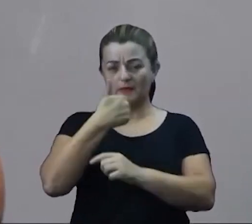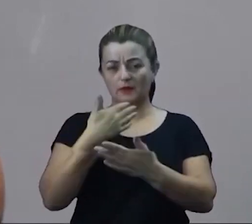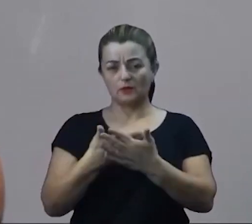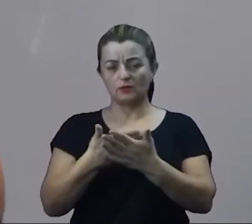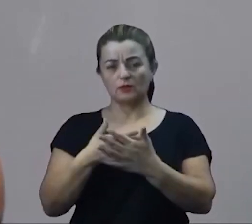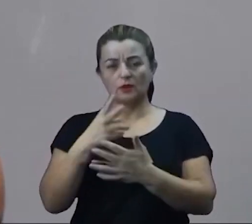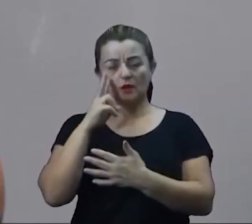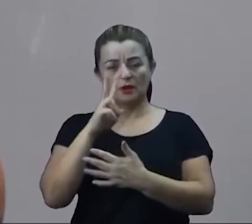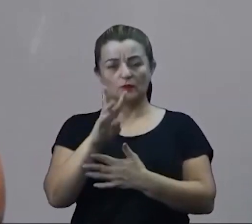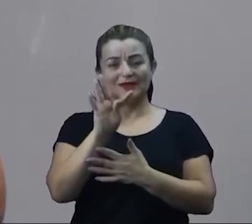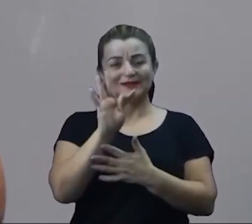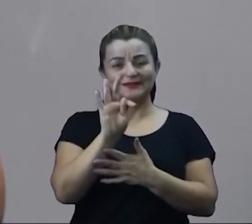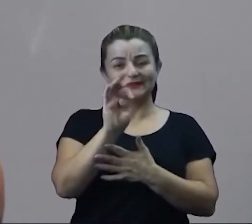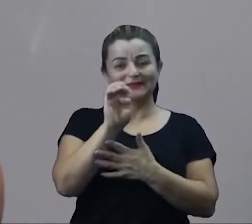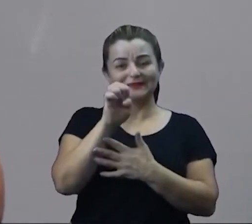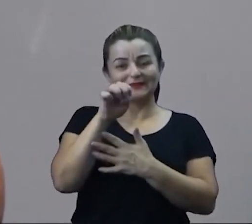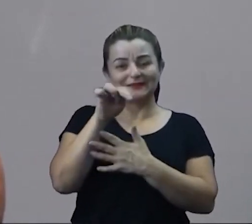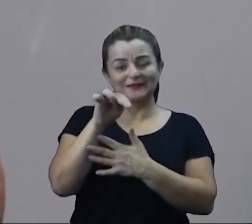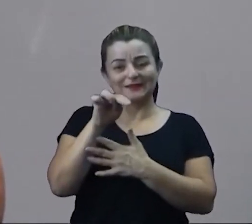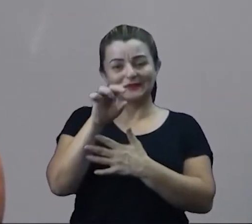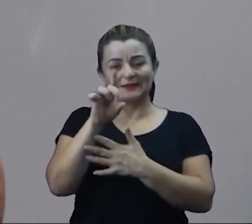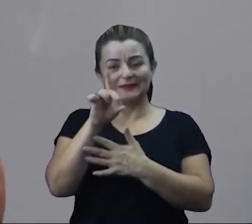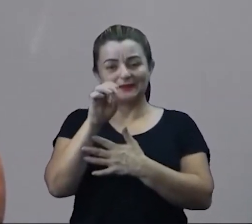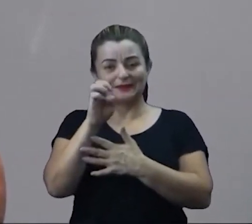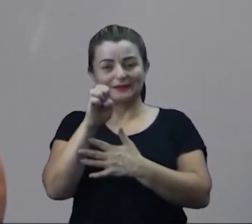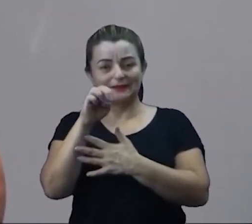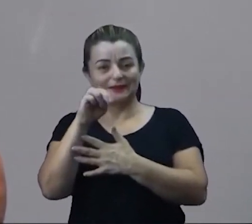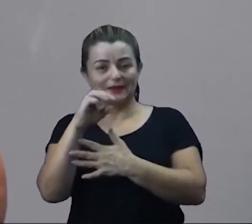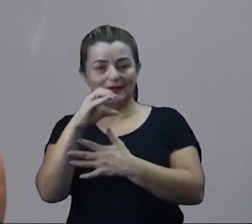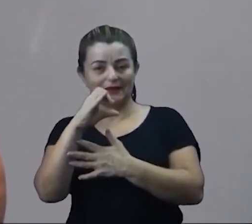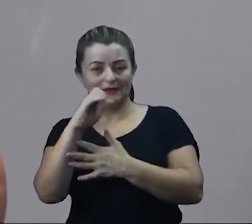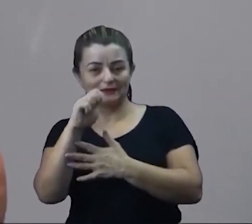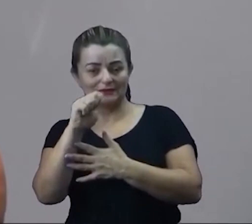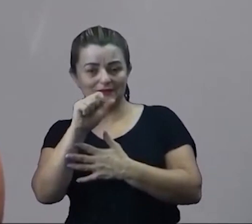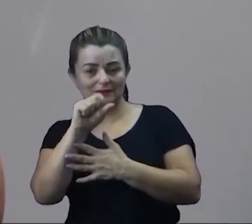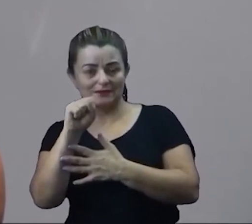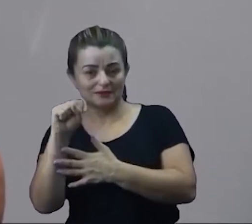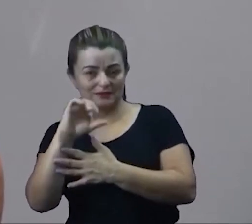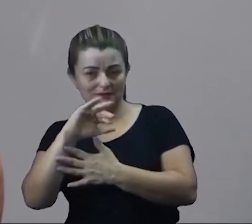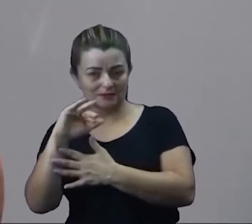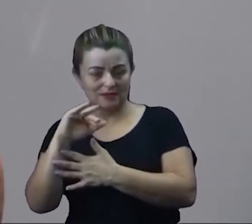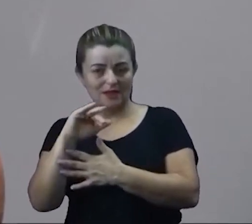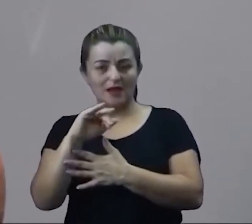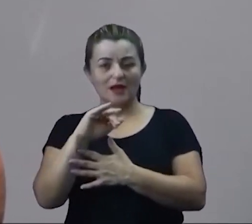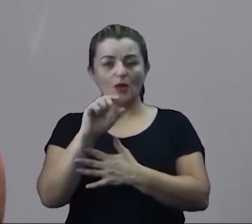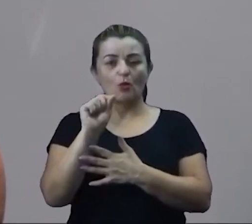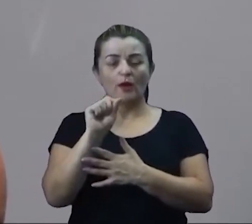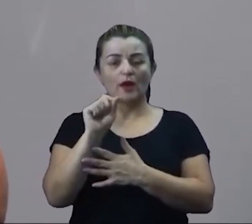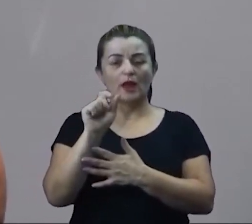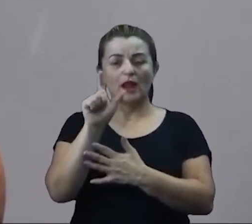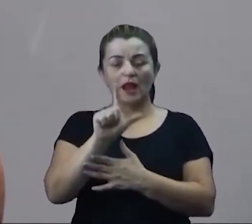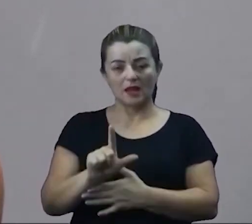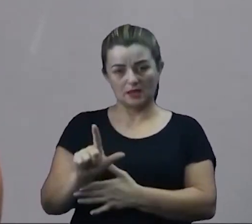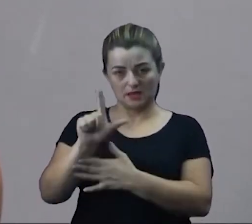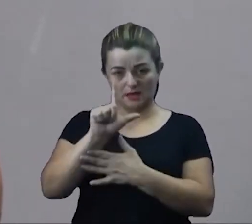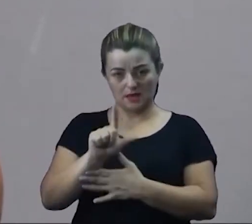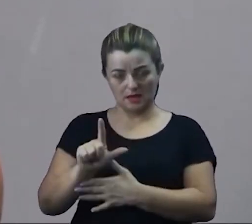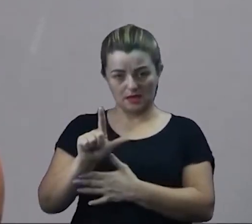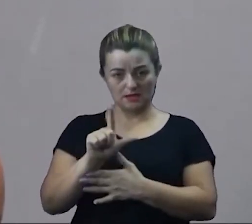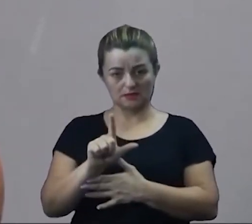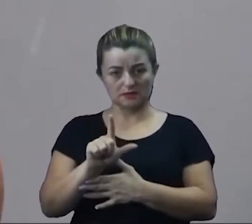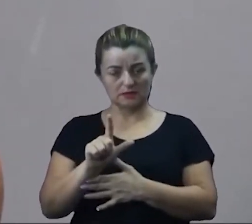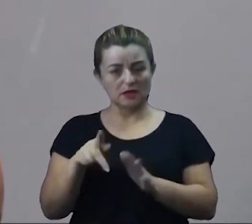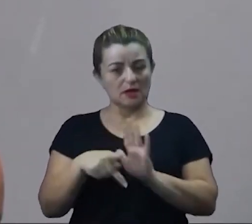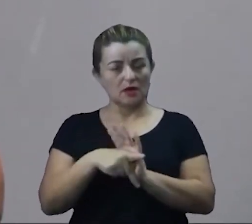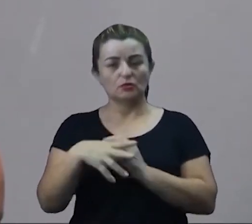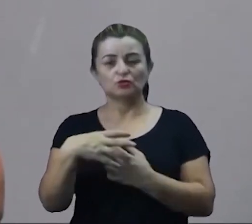tendências literárias. E lá naquelas tendências vocês viram que cada escola está relacionada a um momento histórico, a uma maneira de